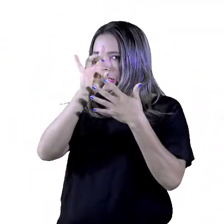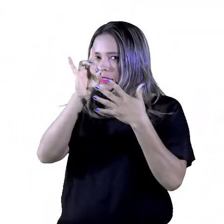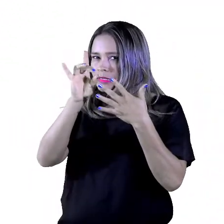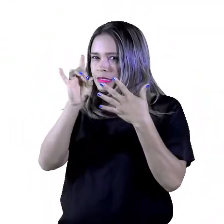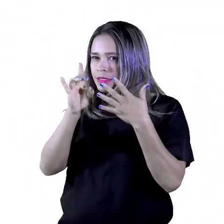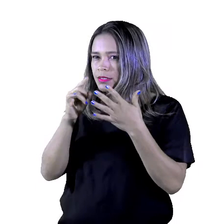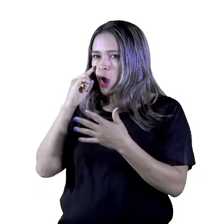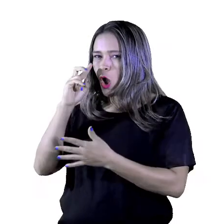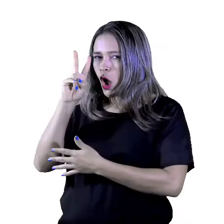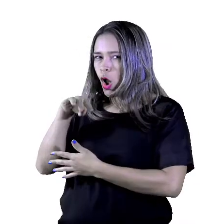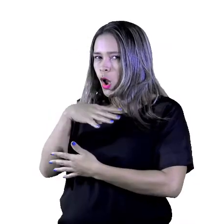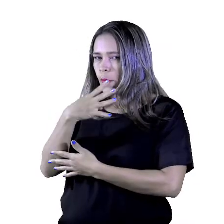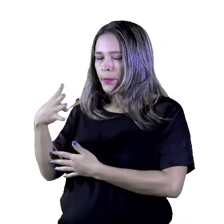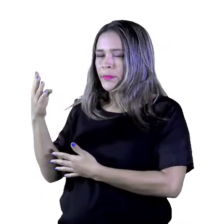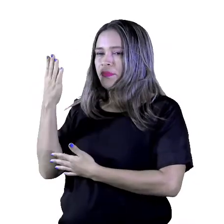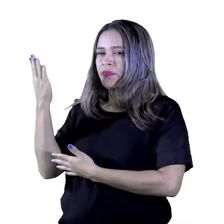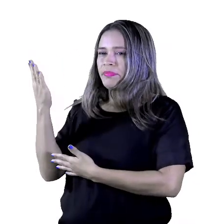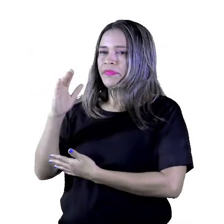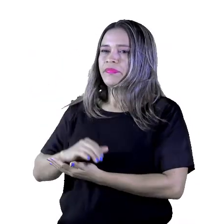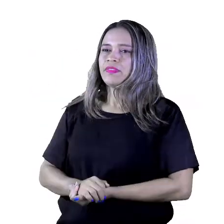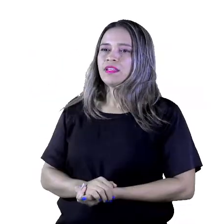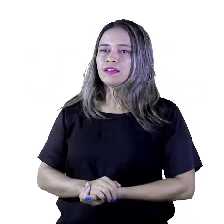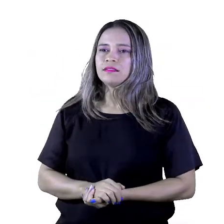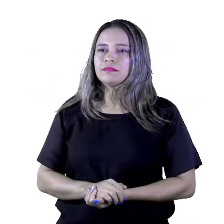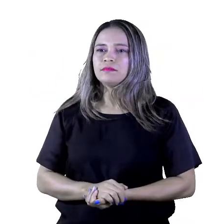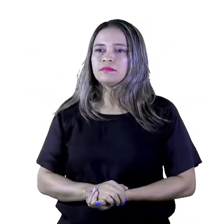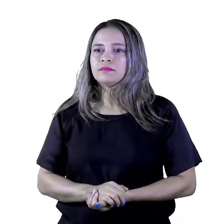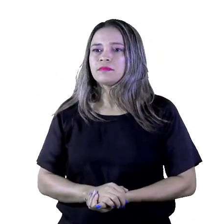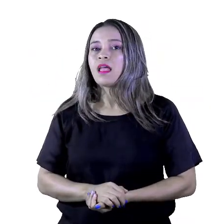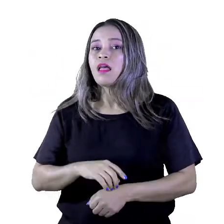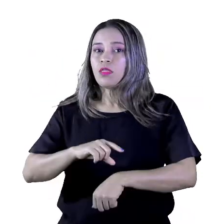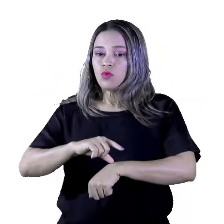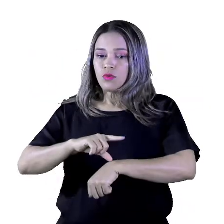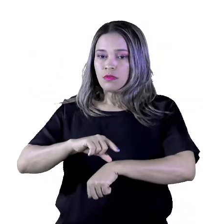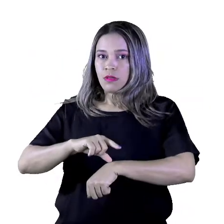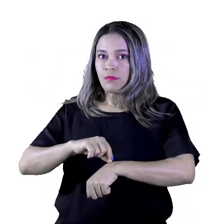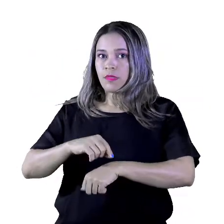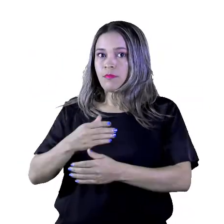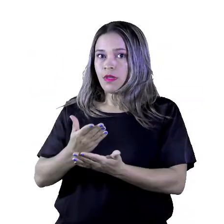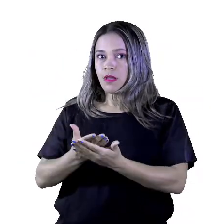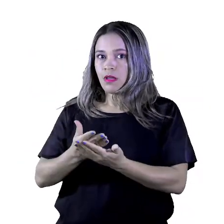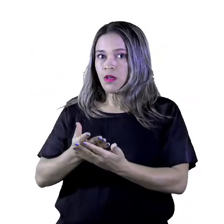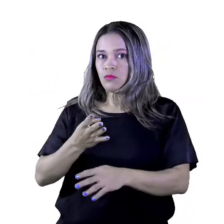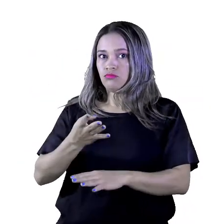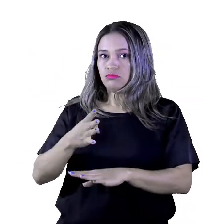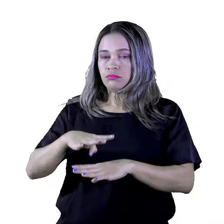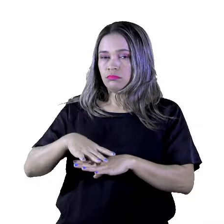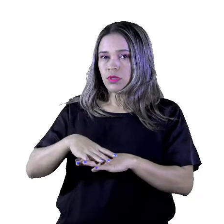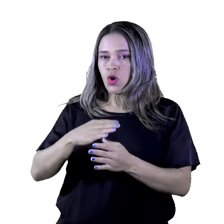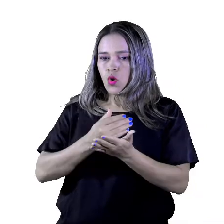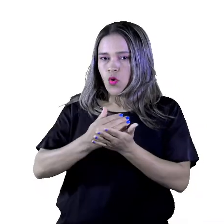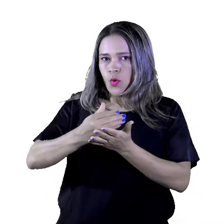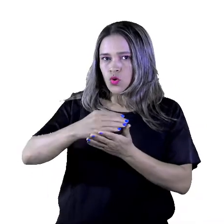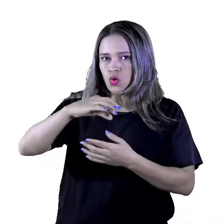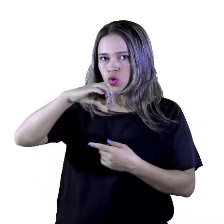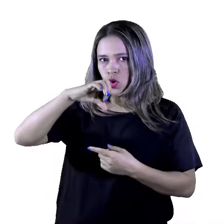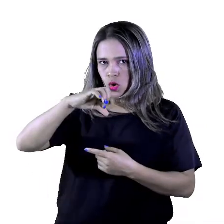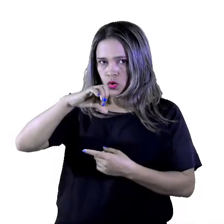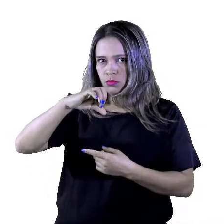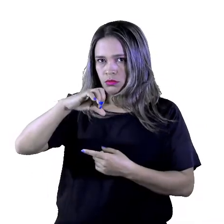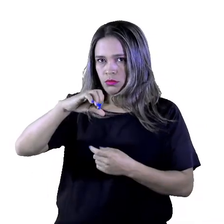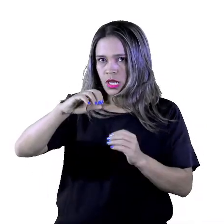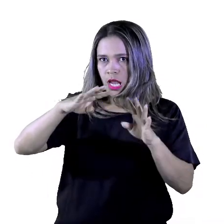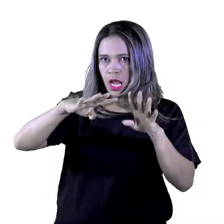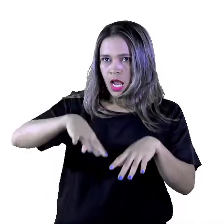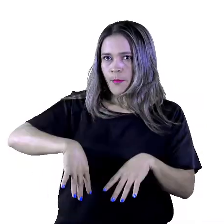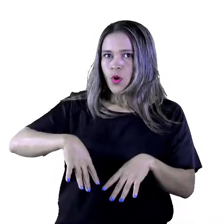leitura dela? Olha só, é uma tabela da sucessão do tempo da minha aula de matemática. Ela começou às 9 horas e ela terminou às